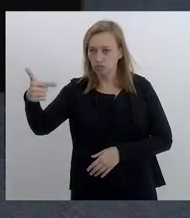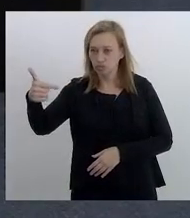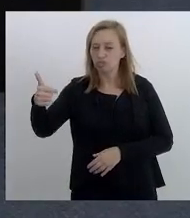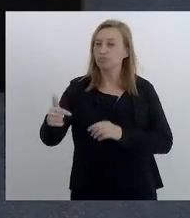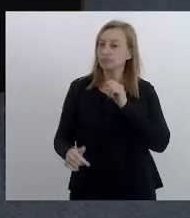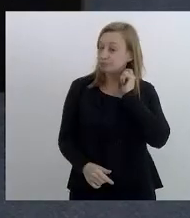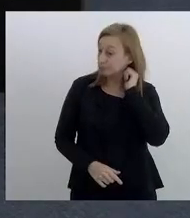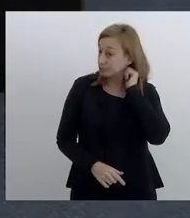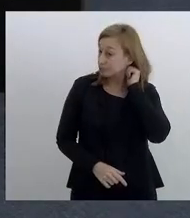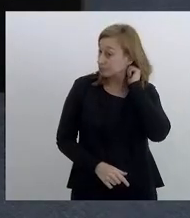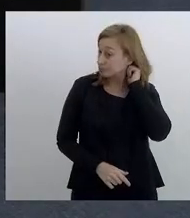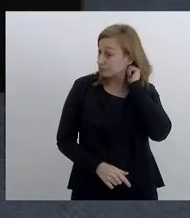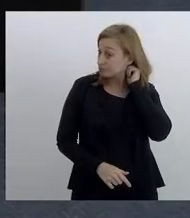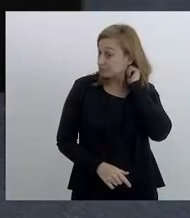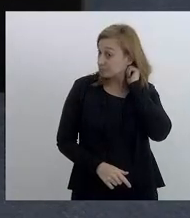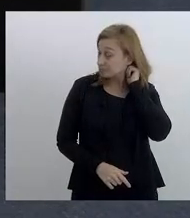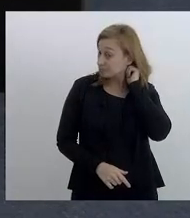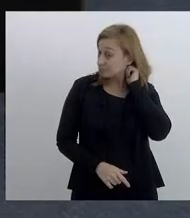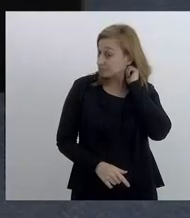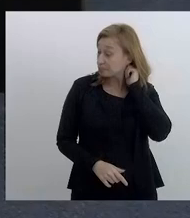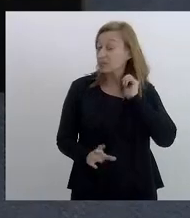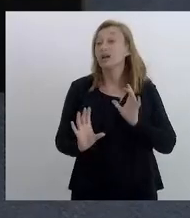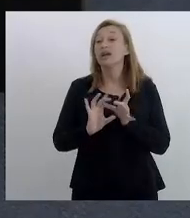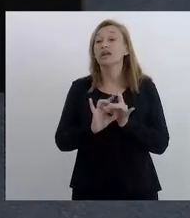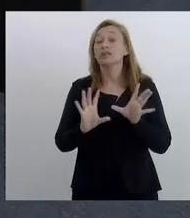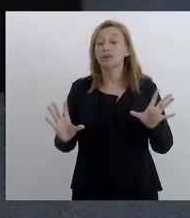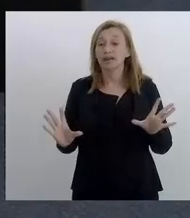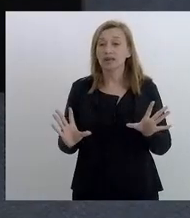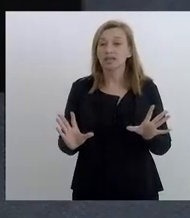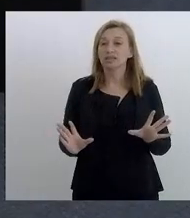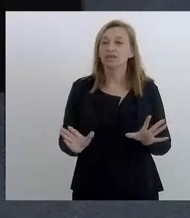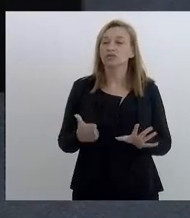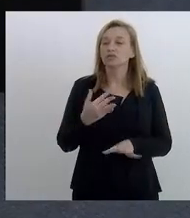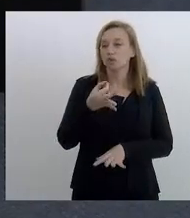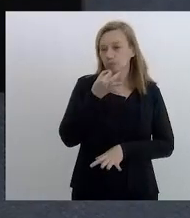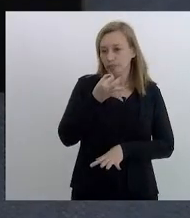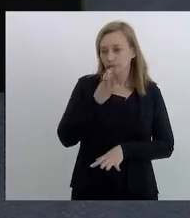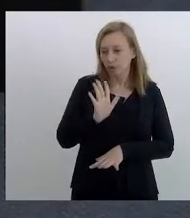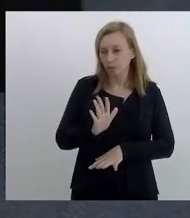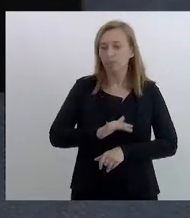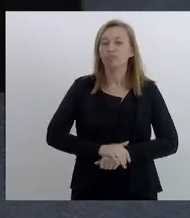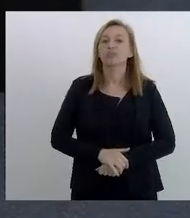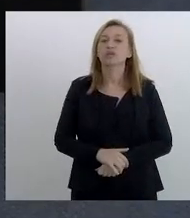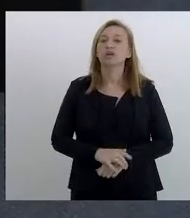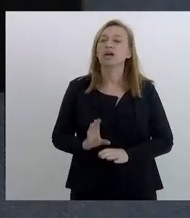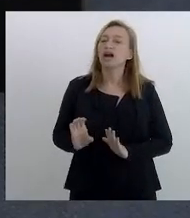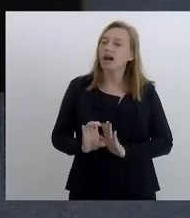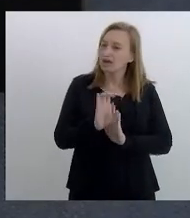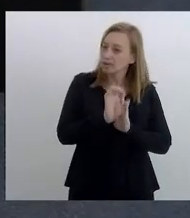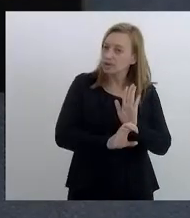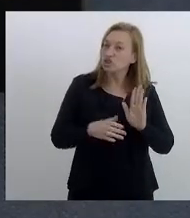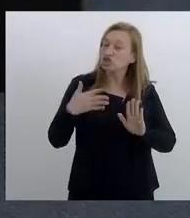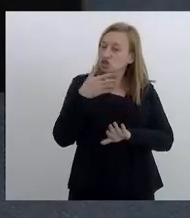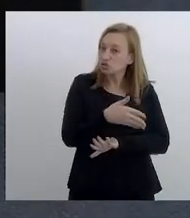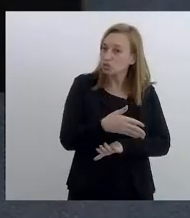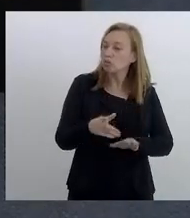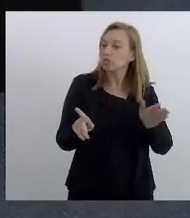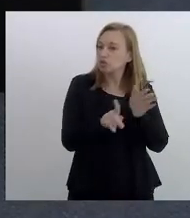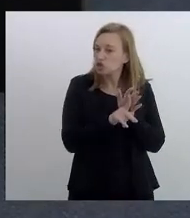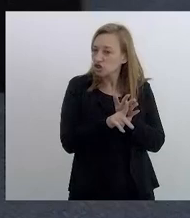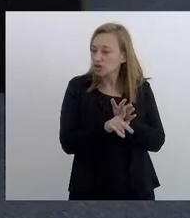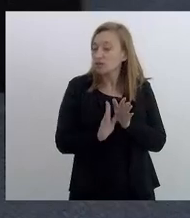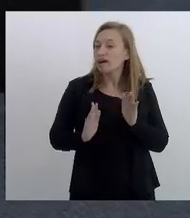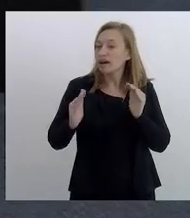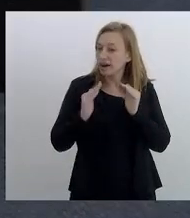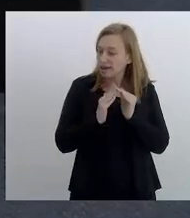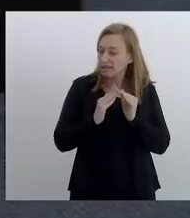saiu como deliberação sugestiva. A emenda que chegou, o projeto chegou à